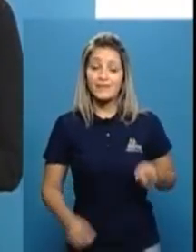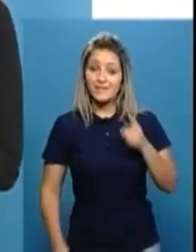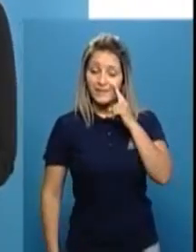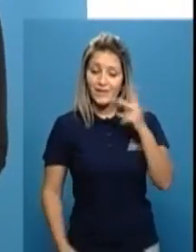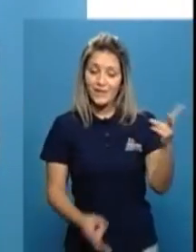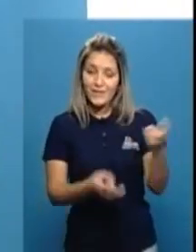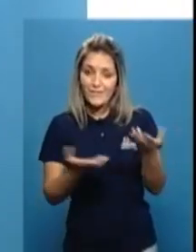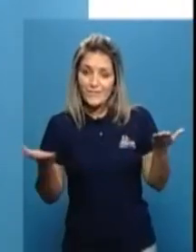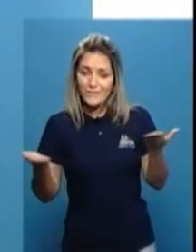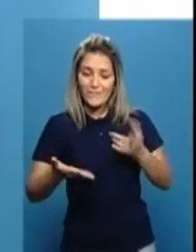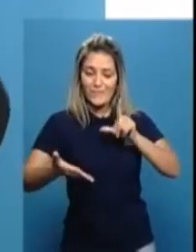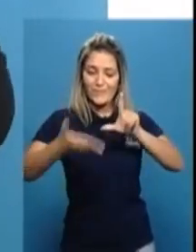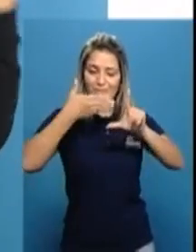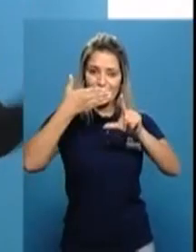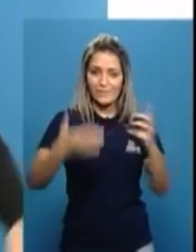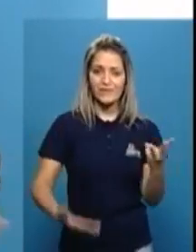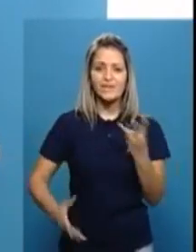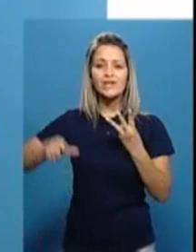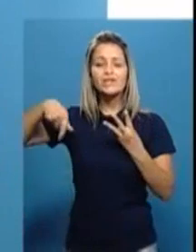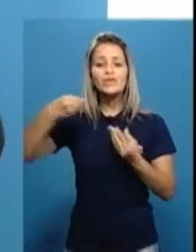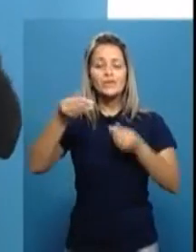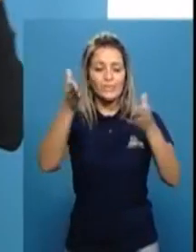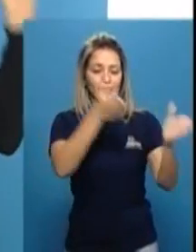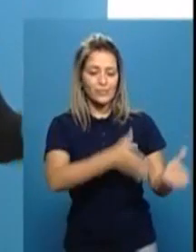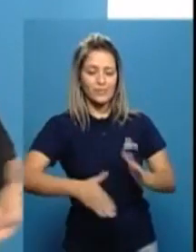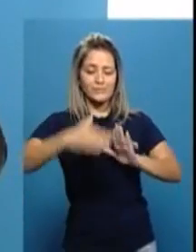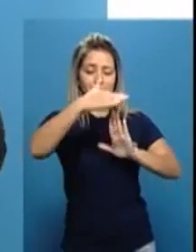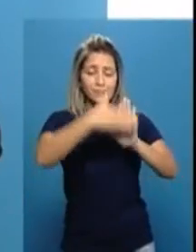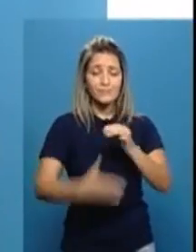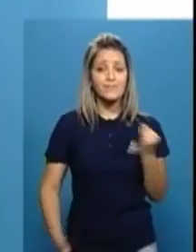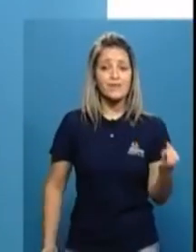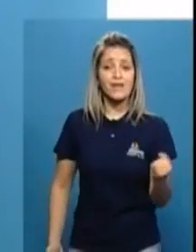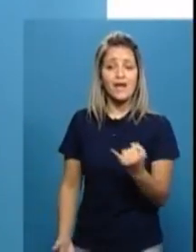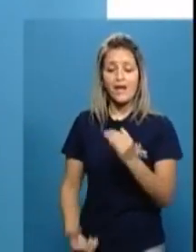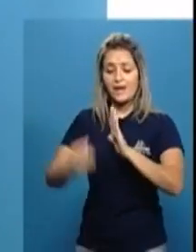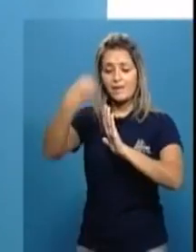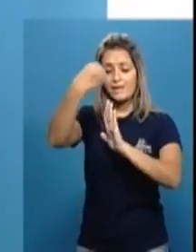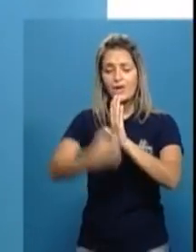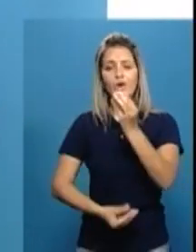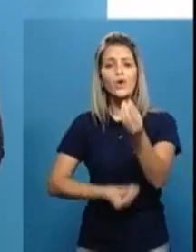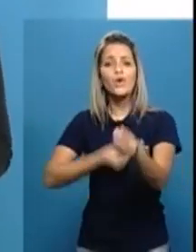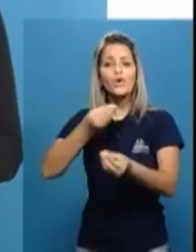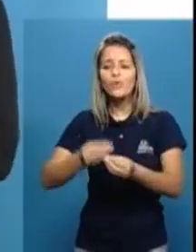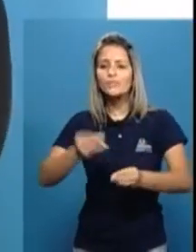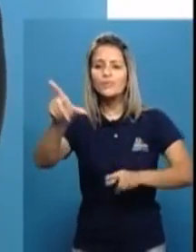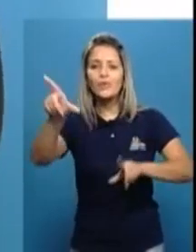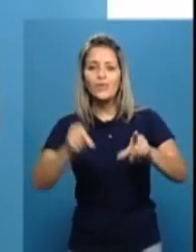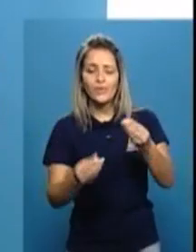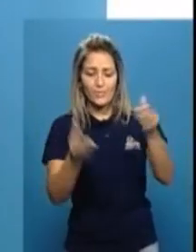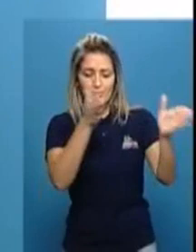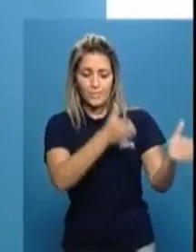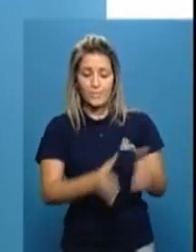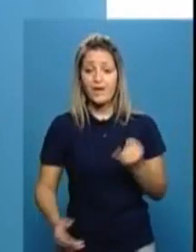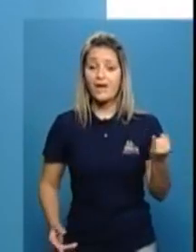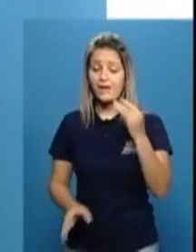vimos basicamente nessa aula sistemas produtivos, a importância de se definir esses sistemas produtivos, a importância de